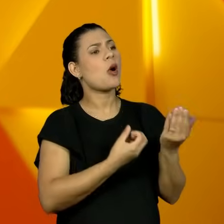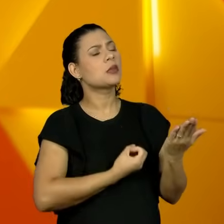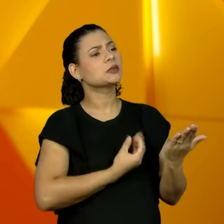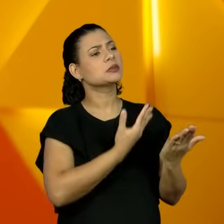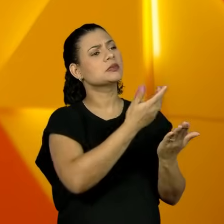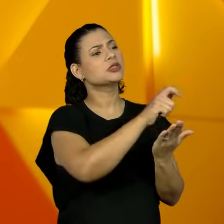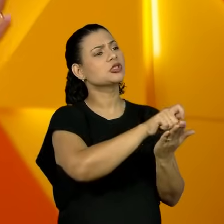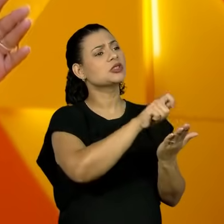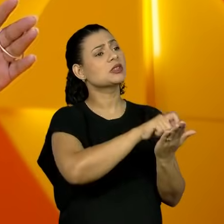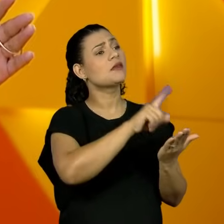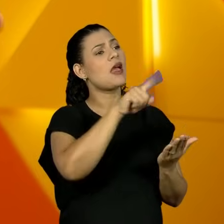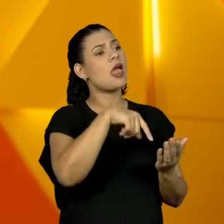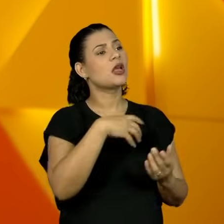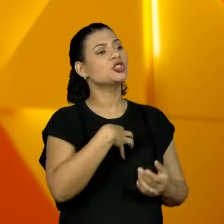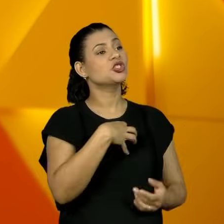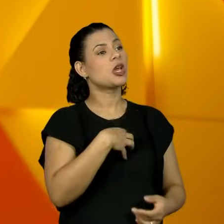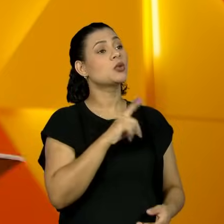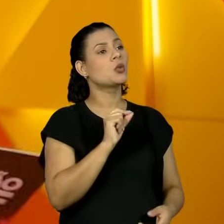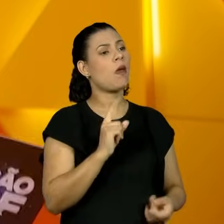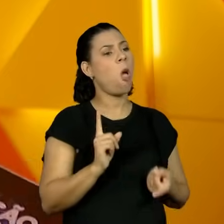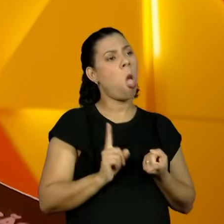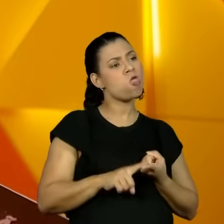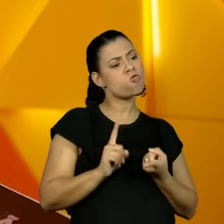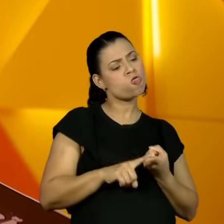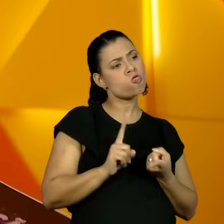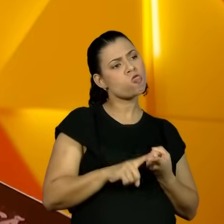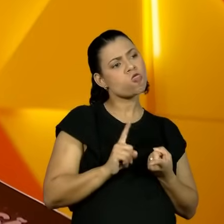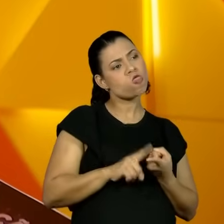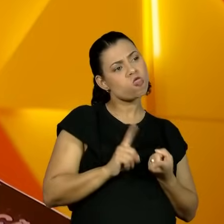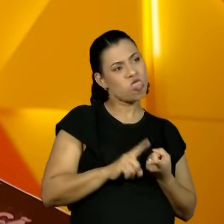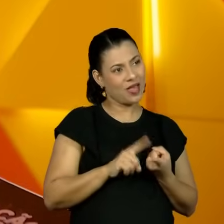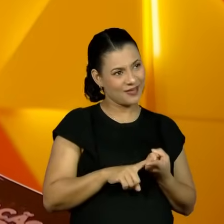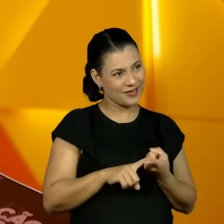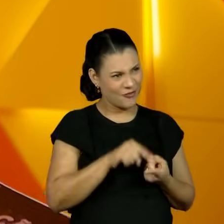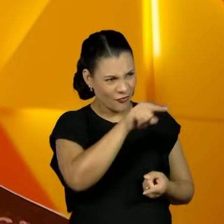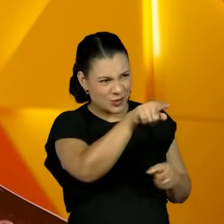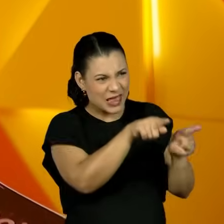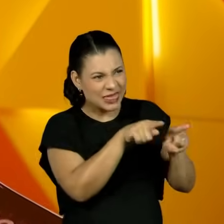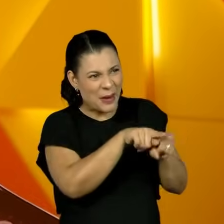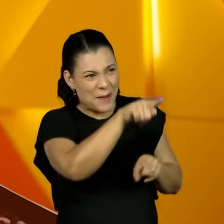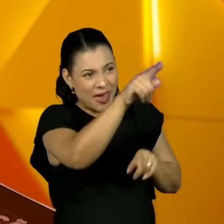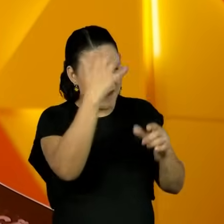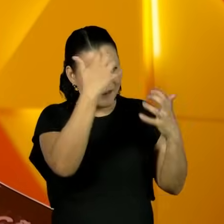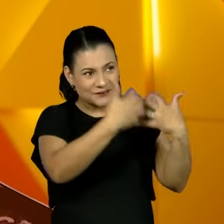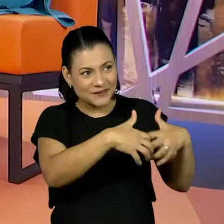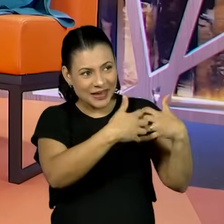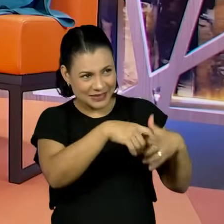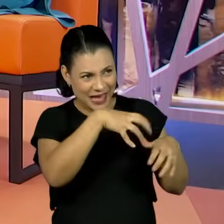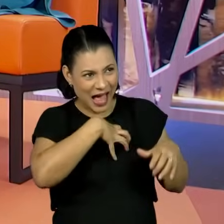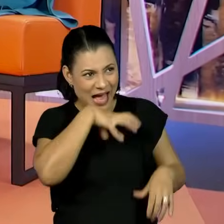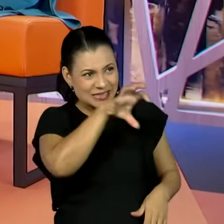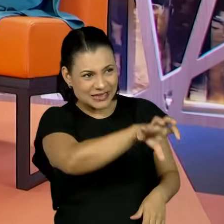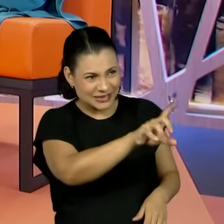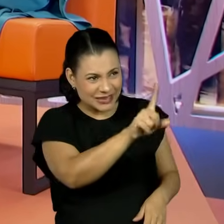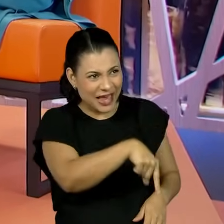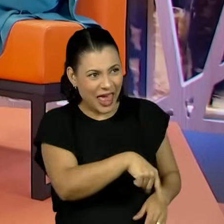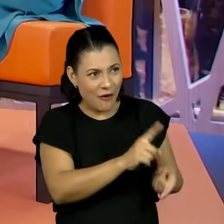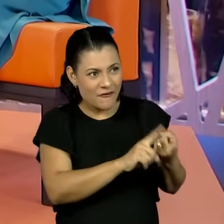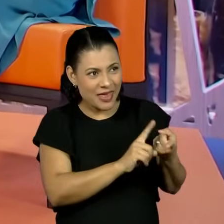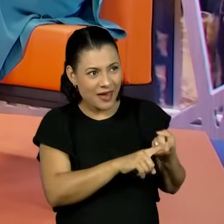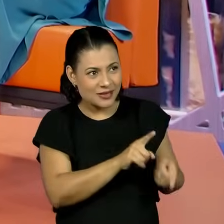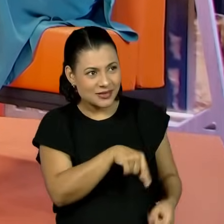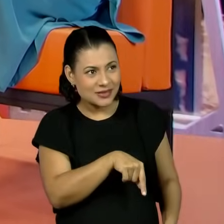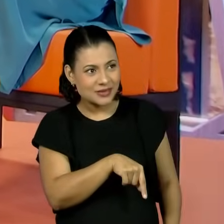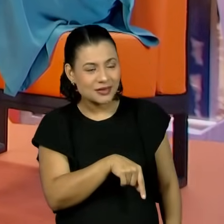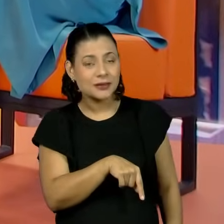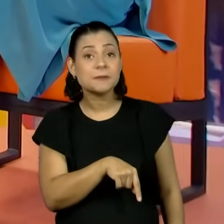num processo de vingança. Quando você está produzindo seus conteúdos, você chega a pensar nisso também? Penso, sim. Quando a gente está fazendo